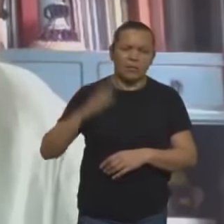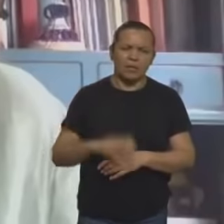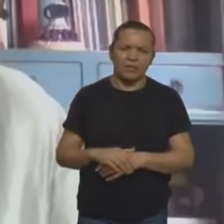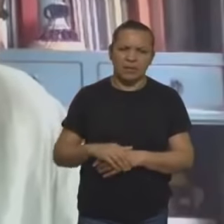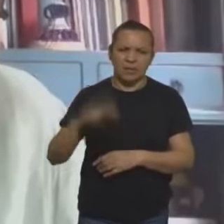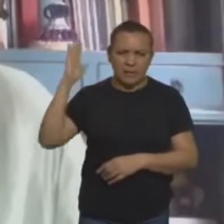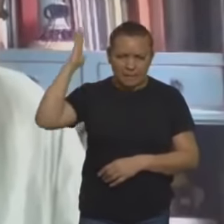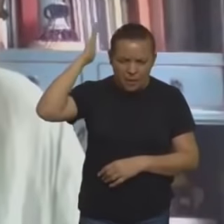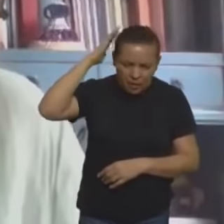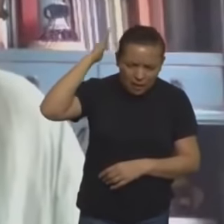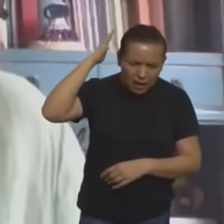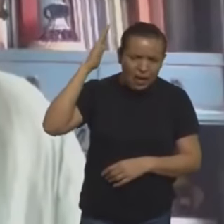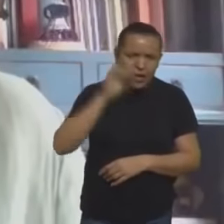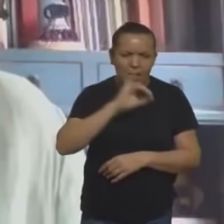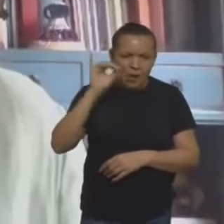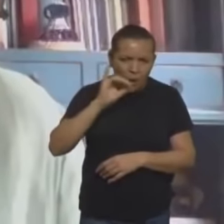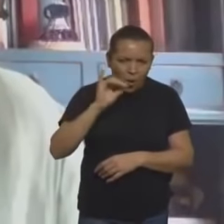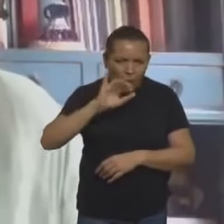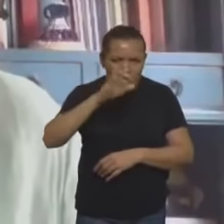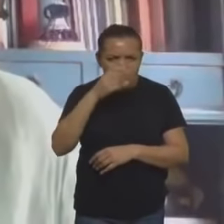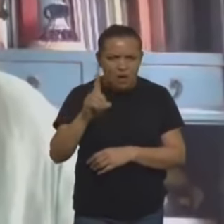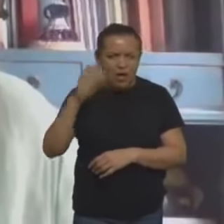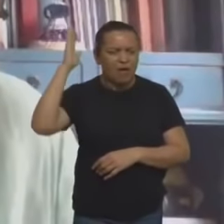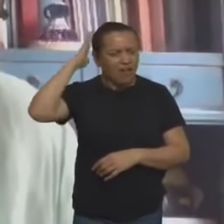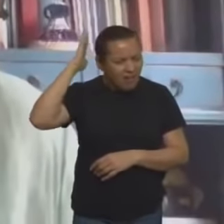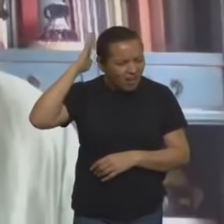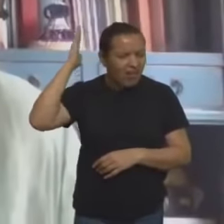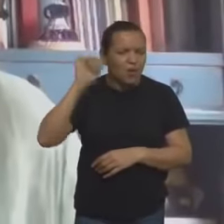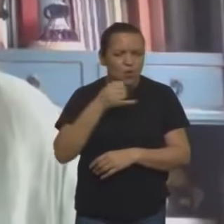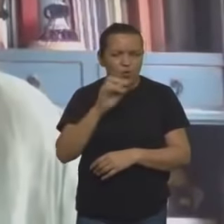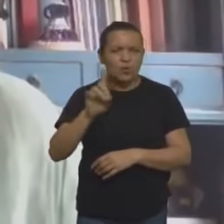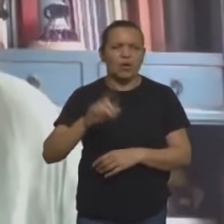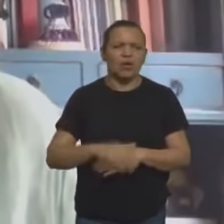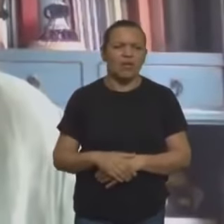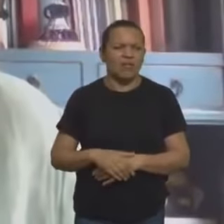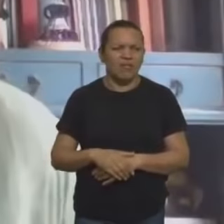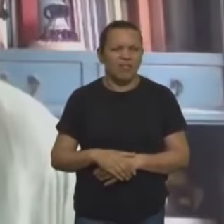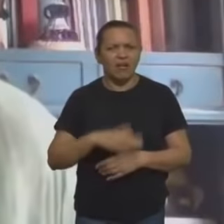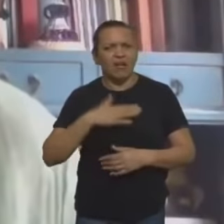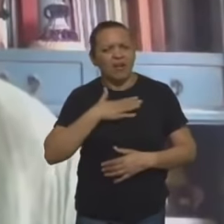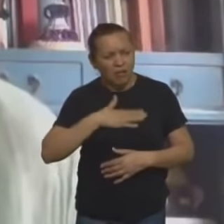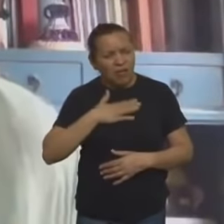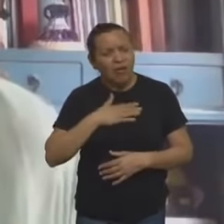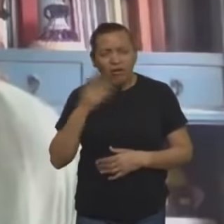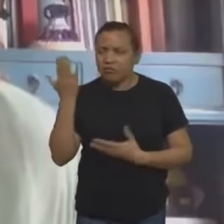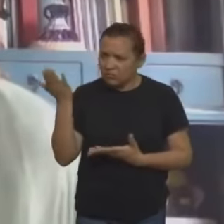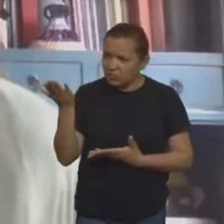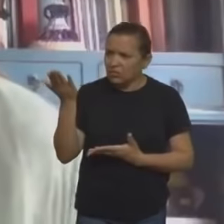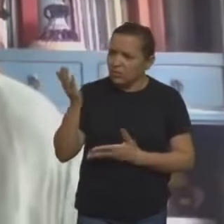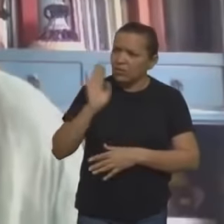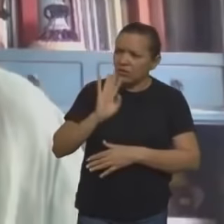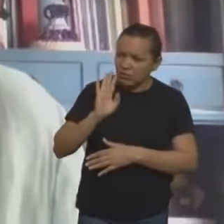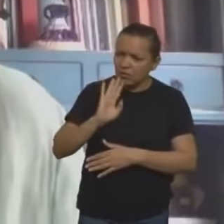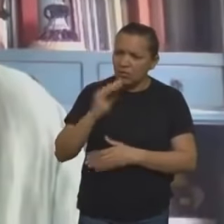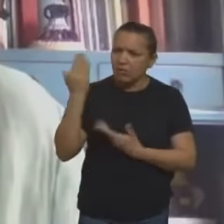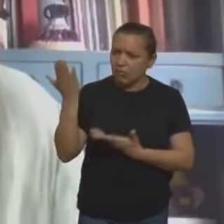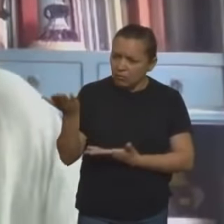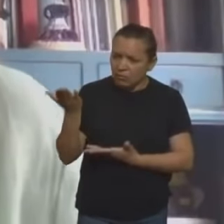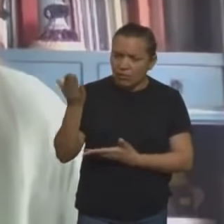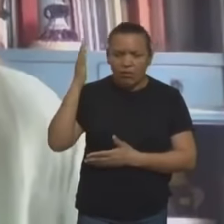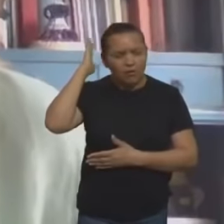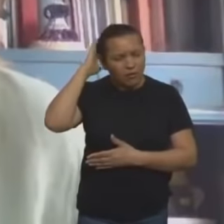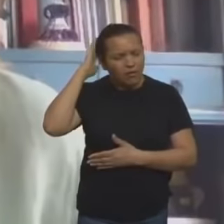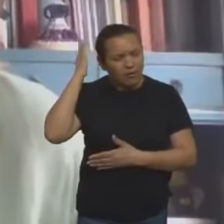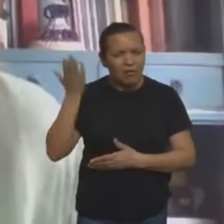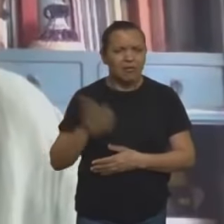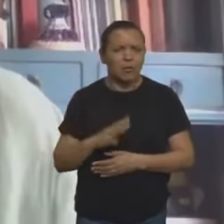faz assim: olá, João, olá, João. E eu gosto do tio Rafa, ele é legal, eu gosto dele, ele é divertido,